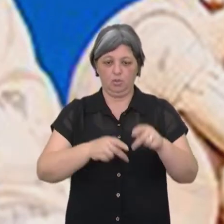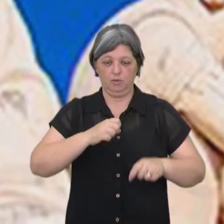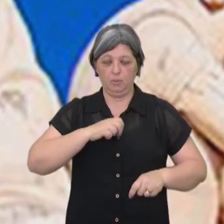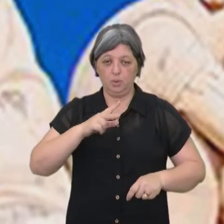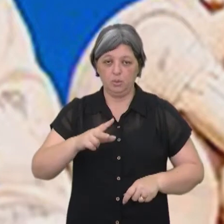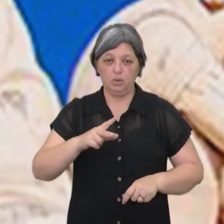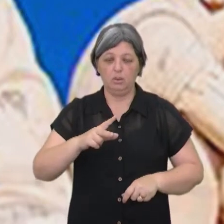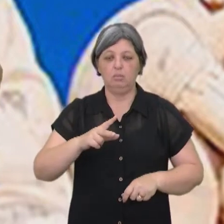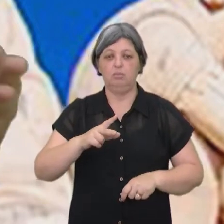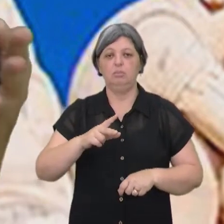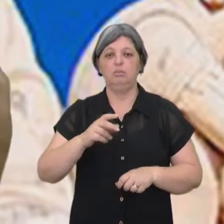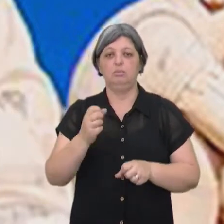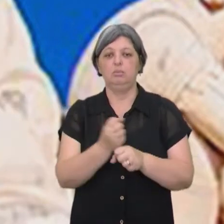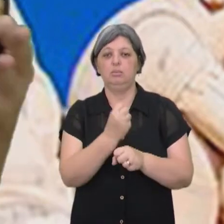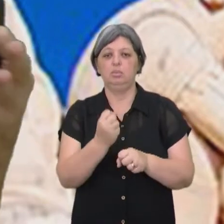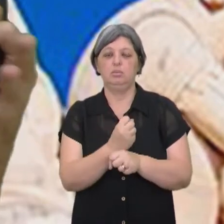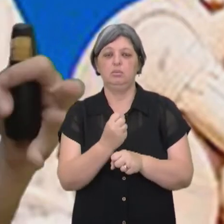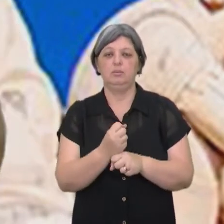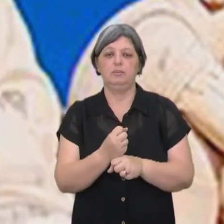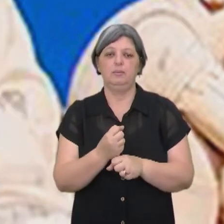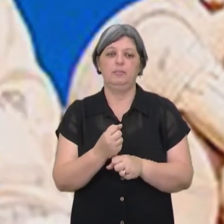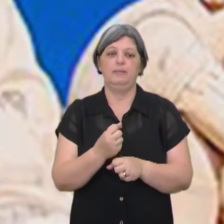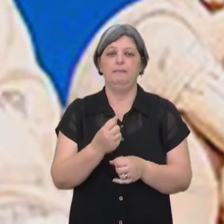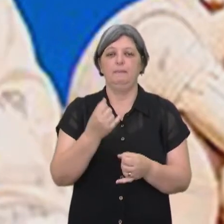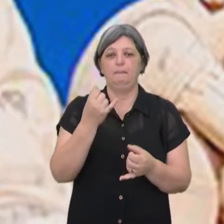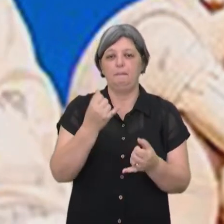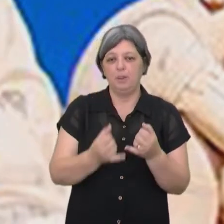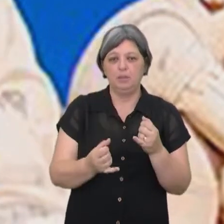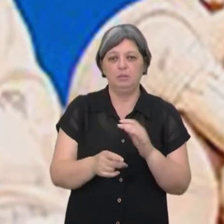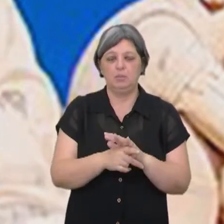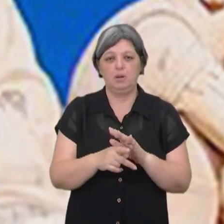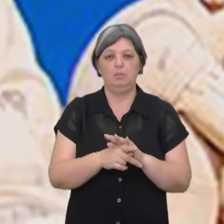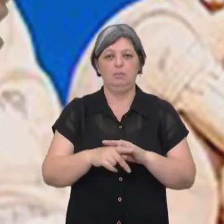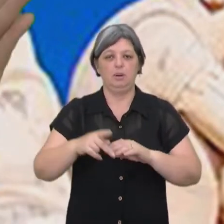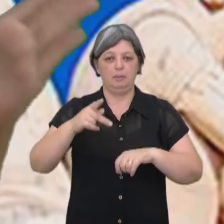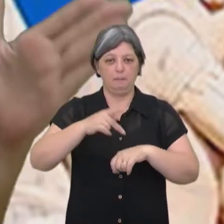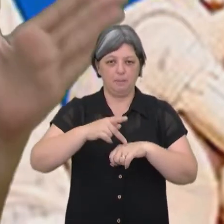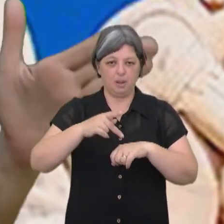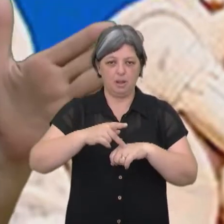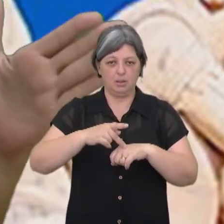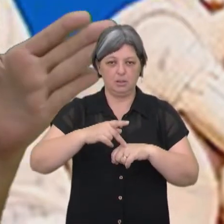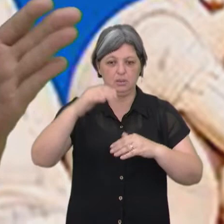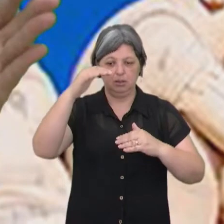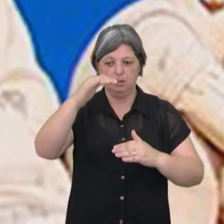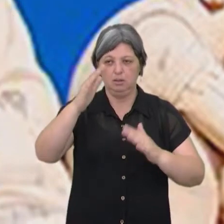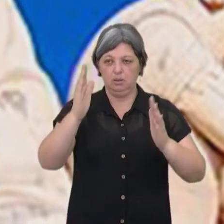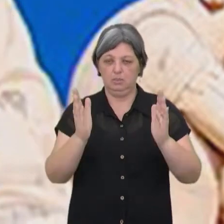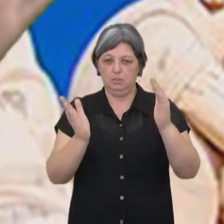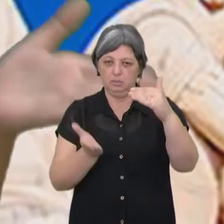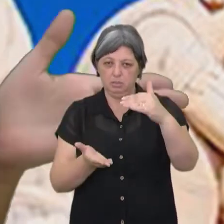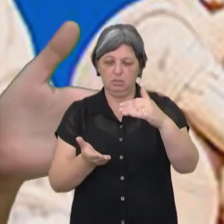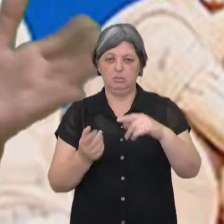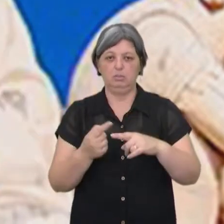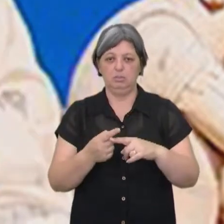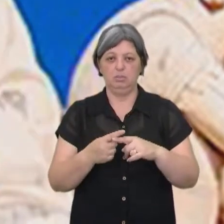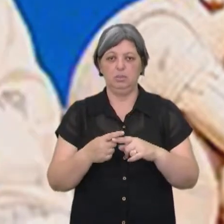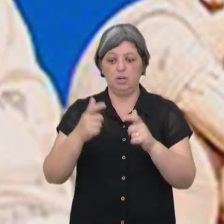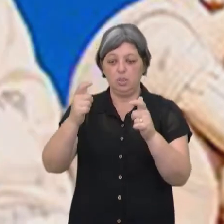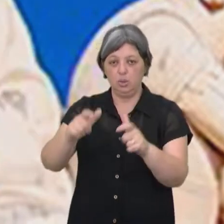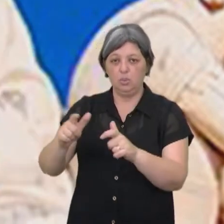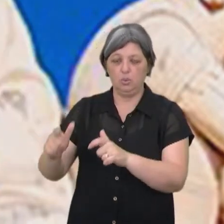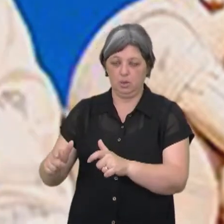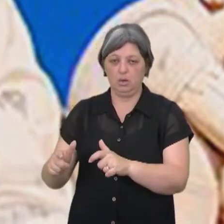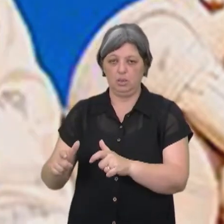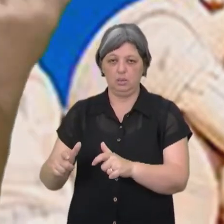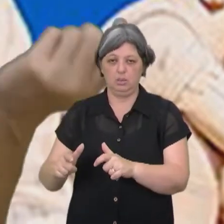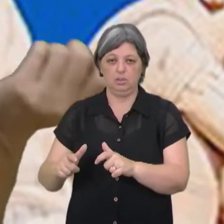e que era uma espécie de um pequeno obelisco, né, de pedra, que eles colocavam nas localidades que eles